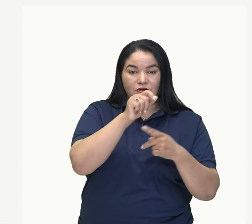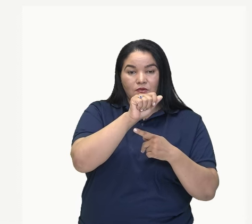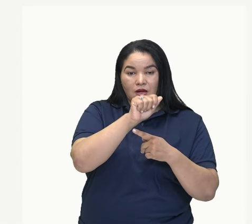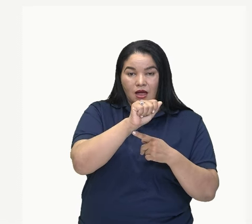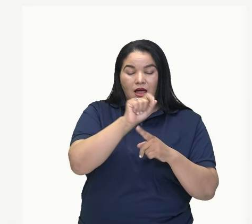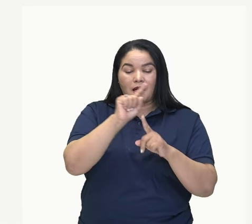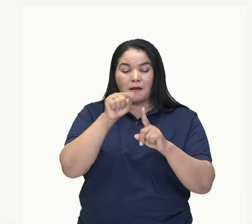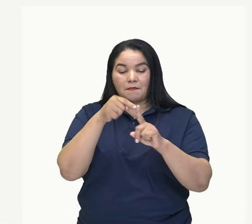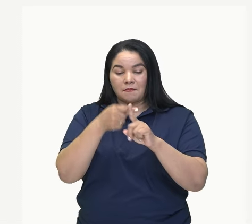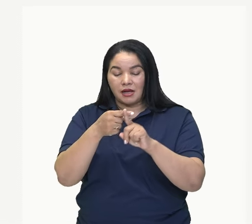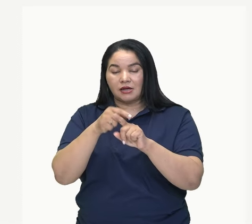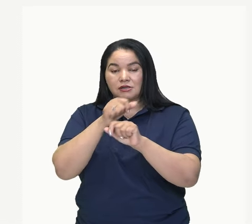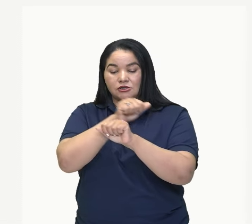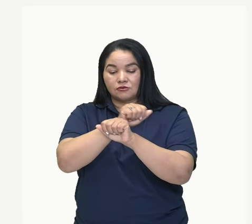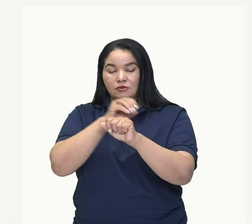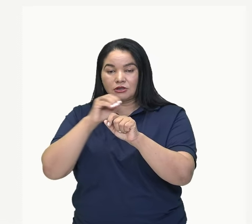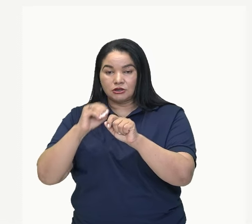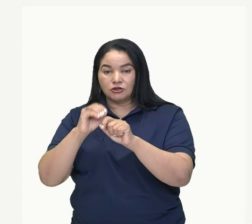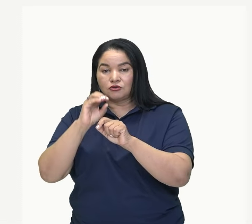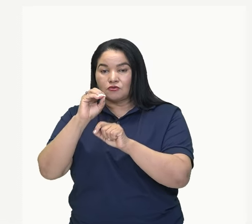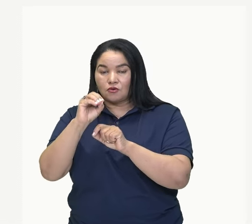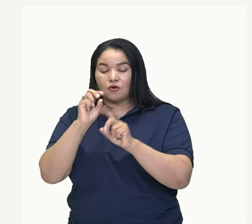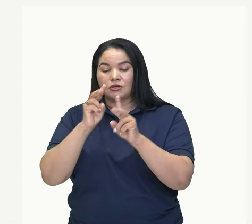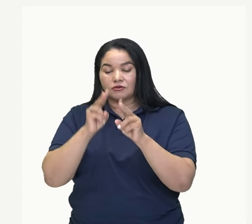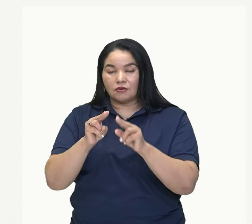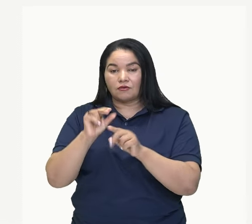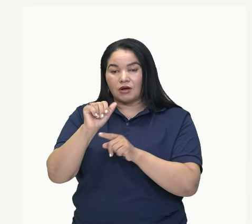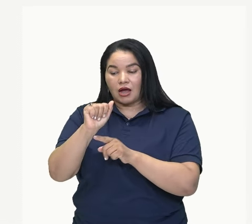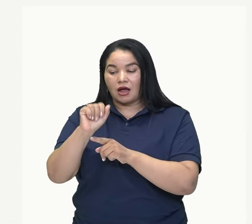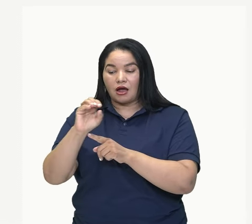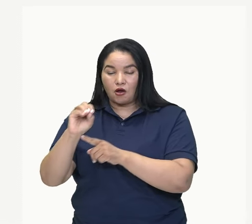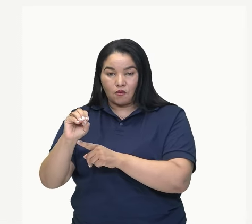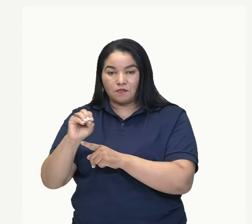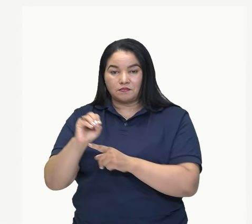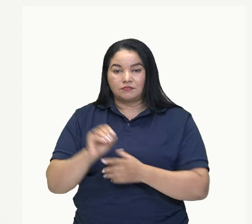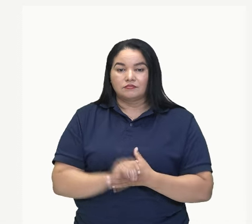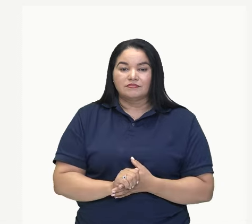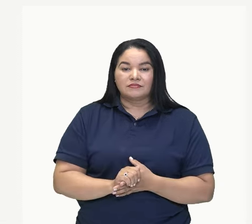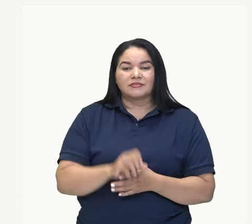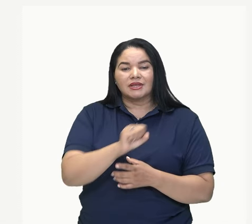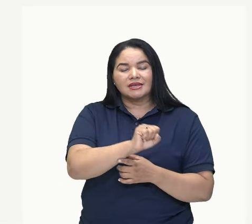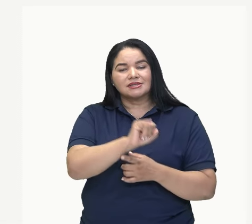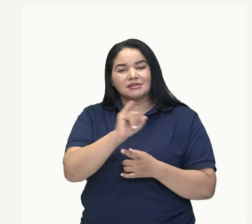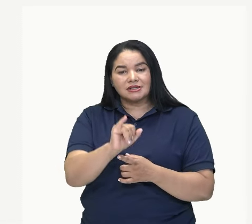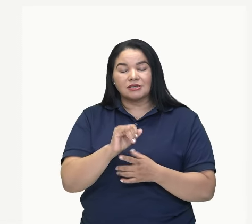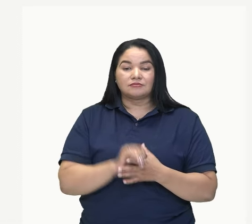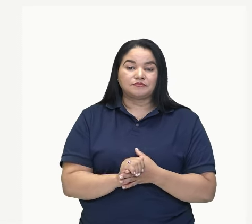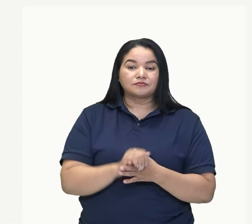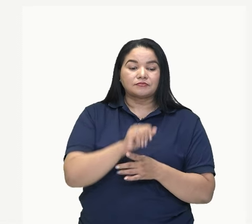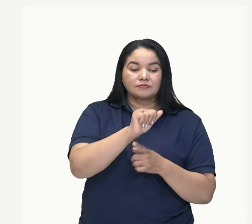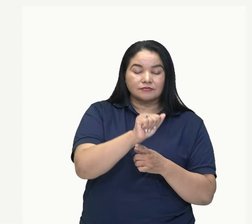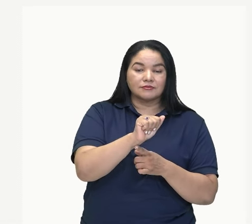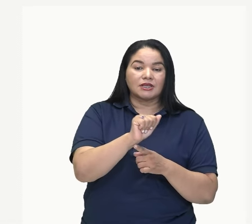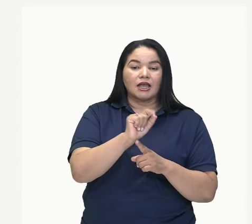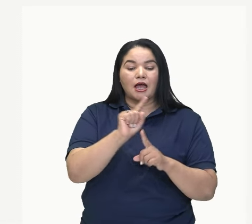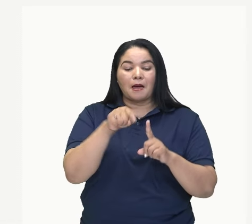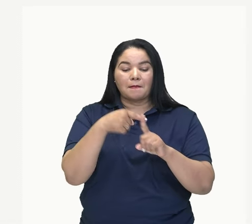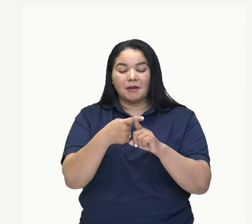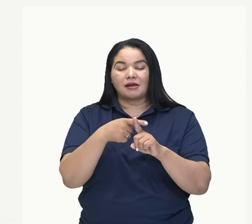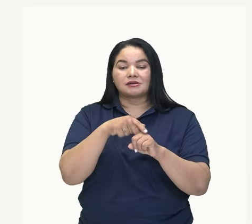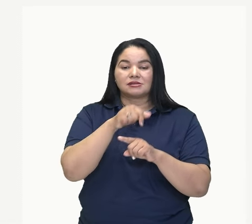o artigo o. Isso dá ao. E se fosse preposição a mais artigo a,